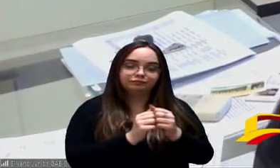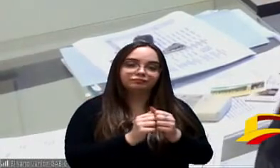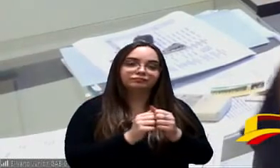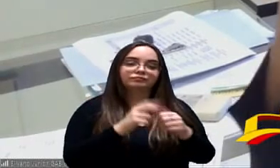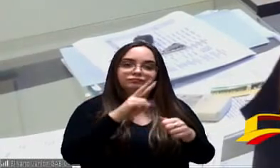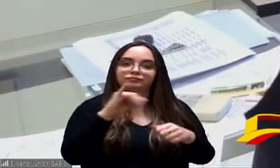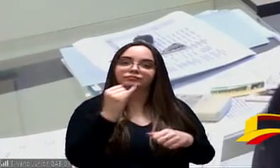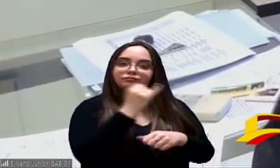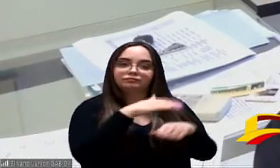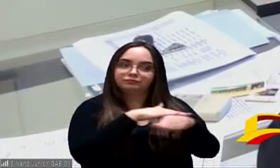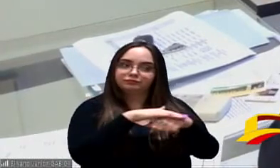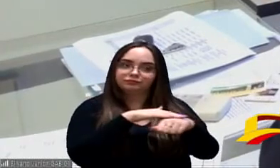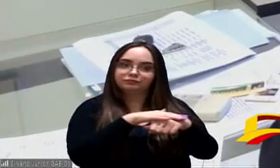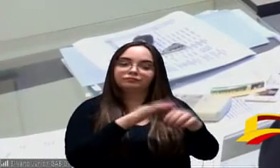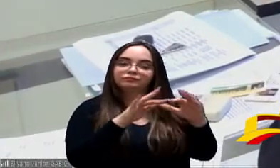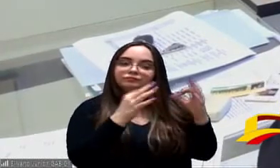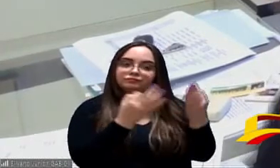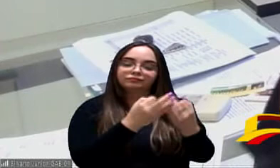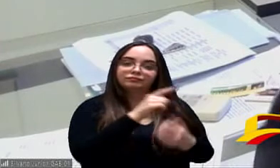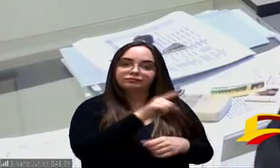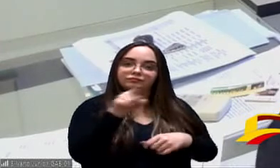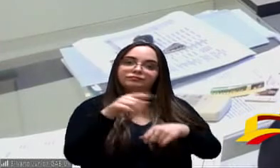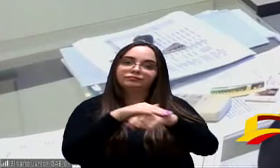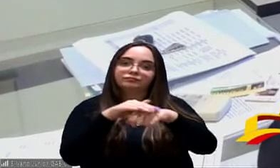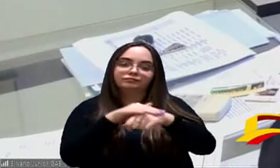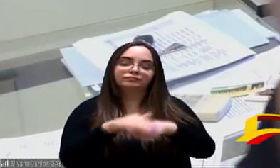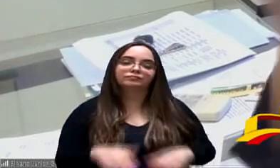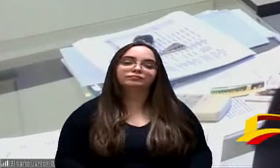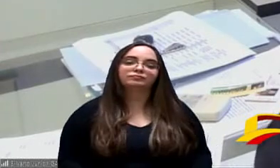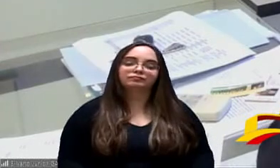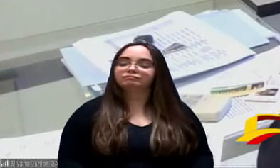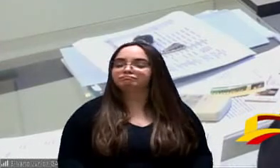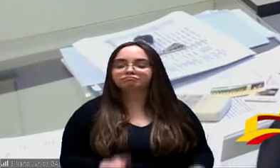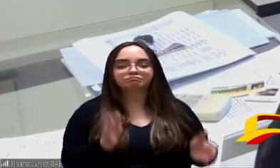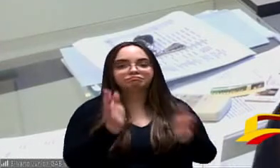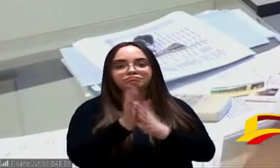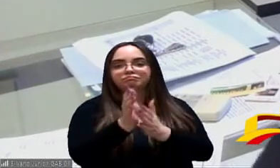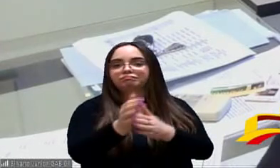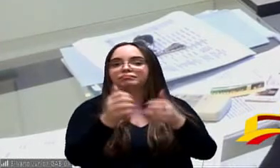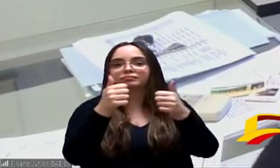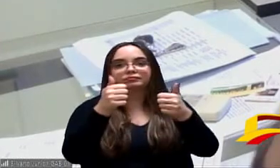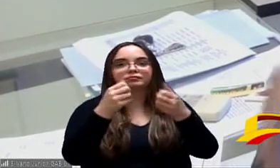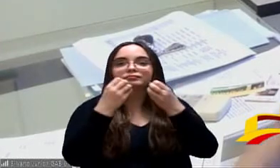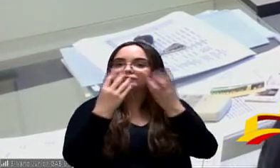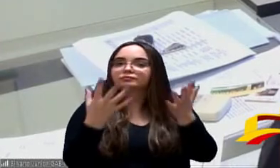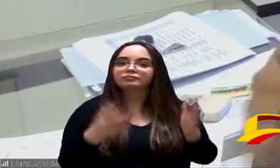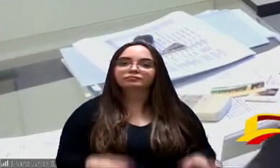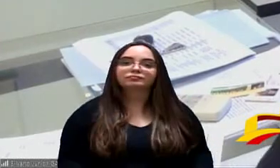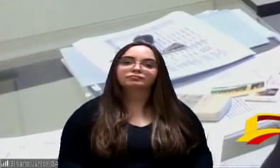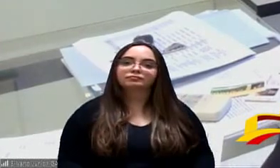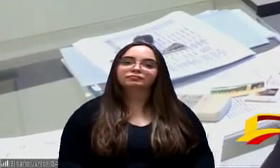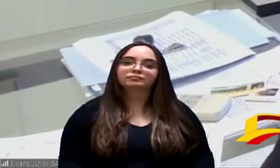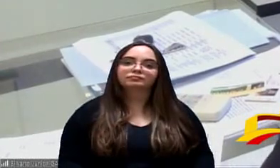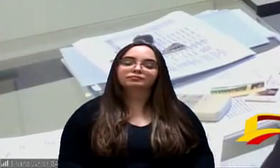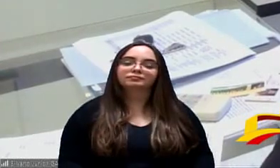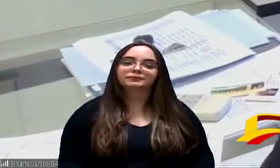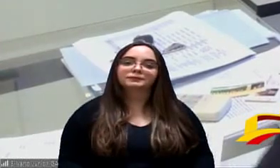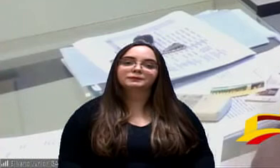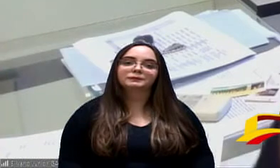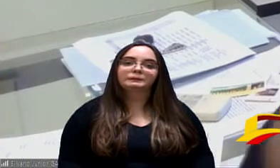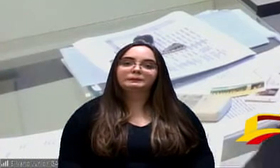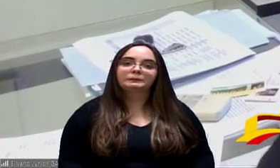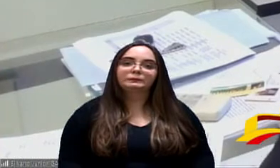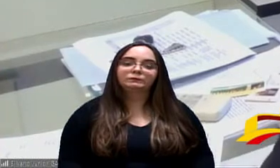vou comunicar, vou entrar em contato com a família. E parabéns, viu? Parabéns pela Unip e parabéns também